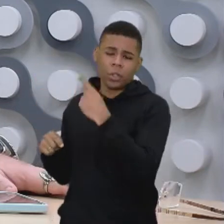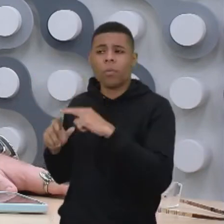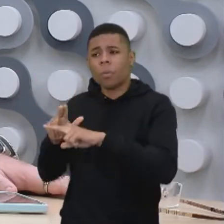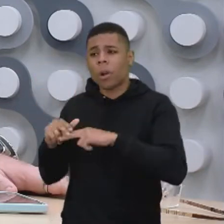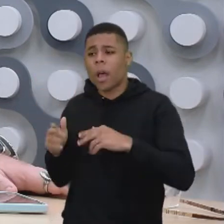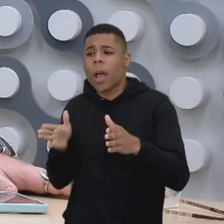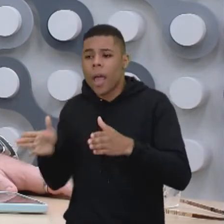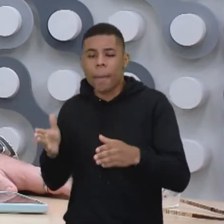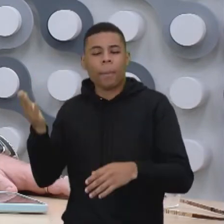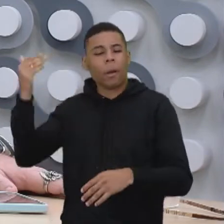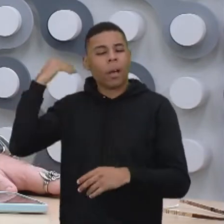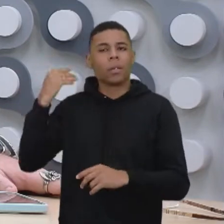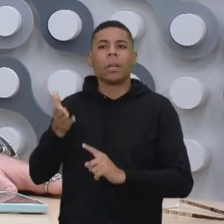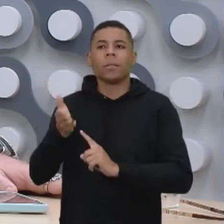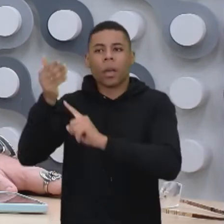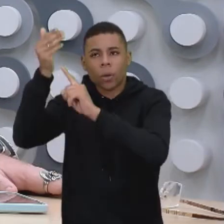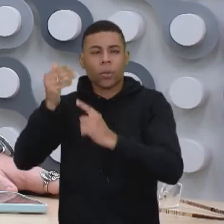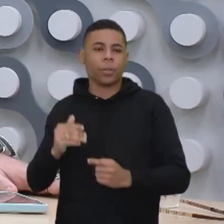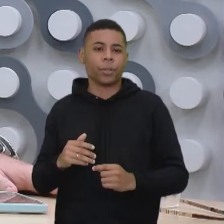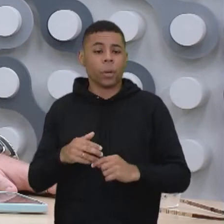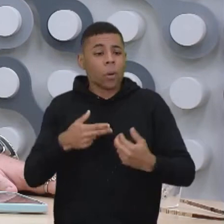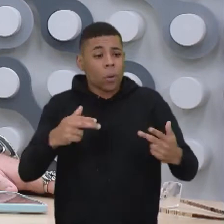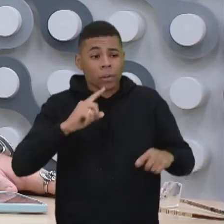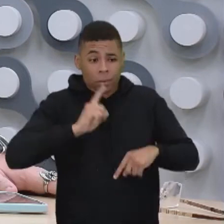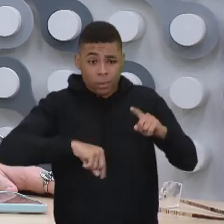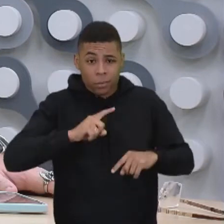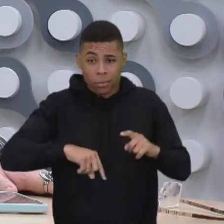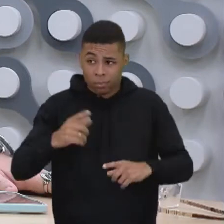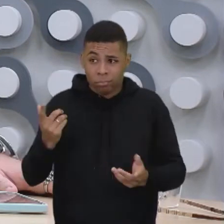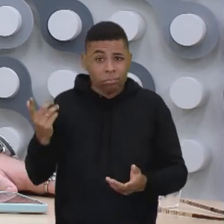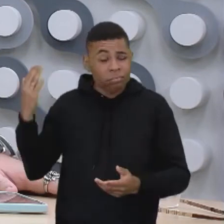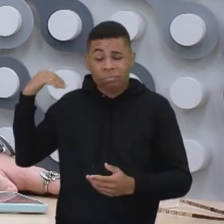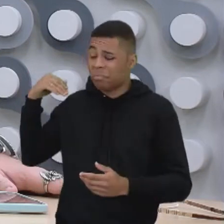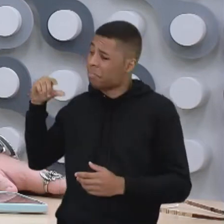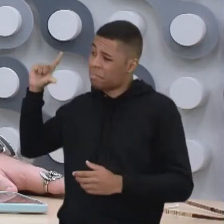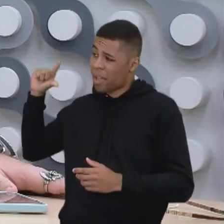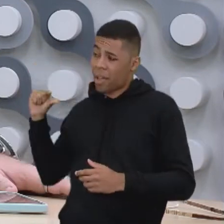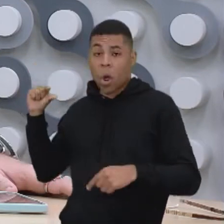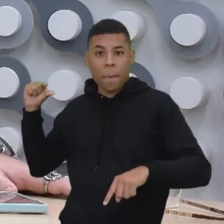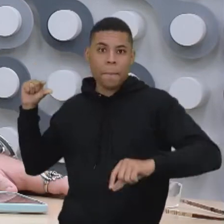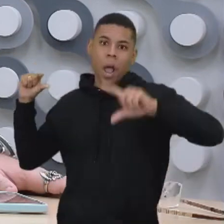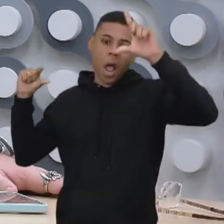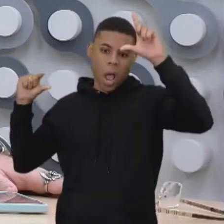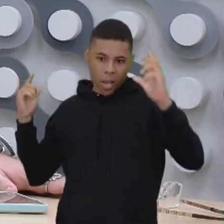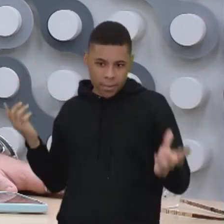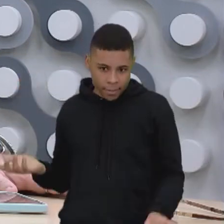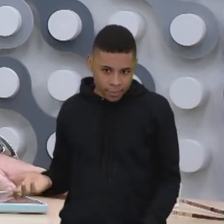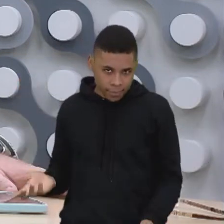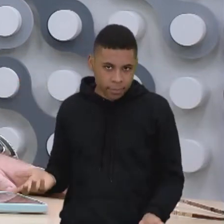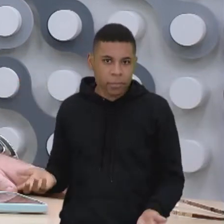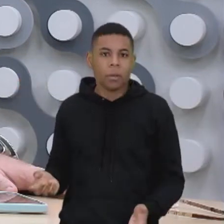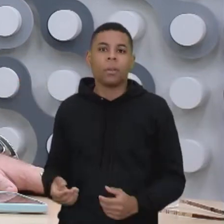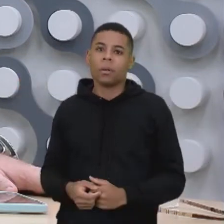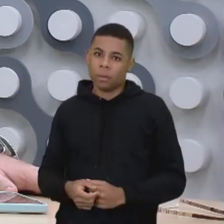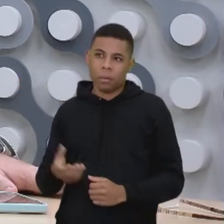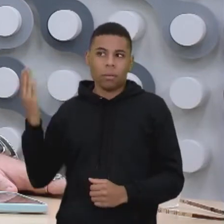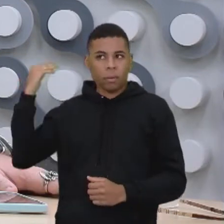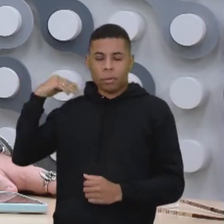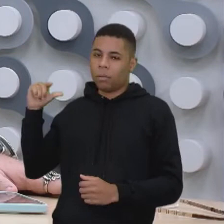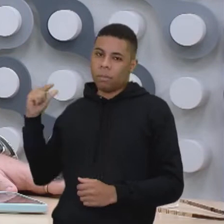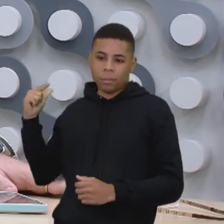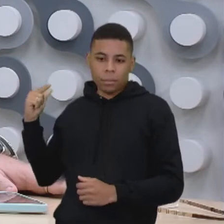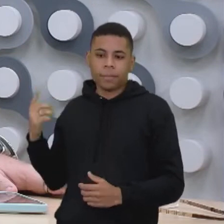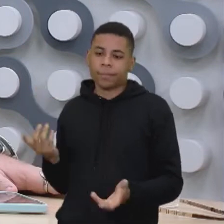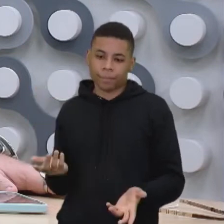a tecnologia, os equipamentos que nós utilizamos hoje, ou que começamos a utilizar há um tempo atrás, não fazia parte